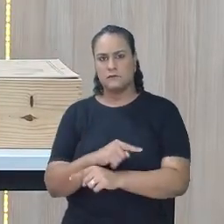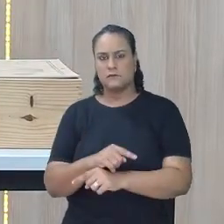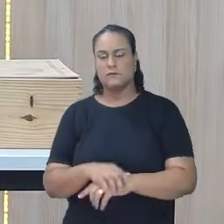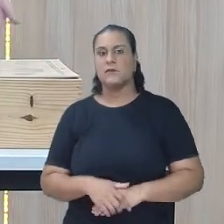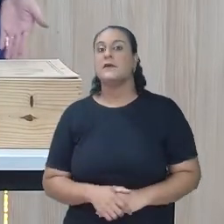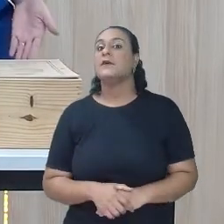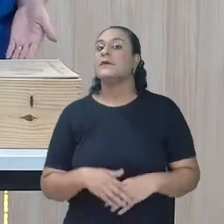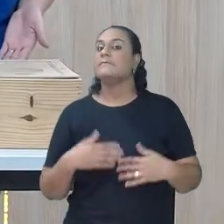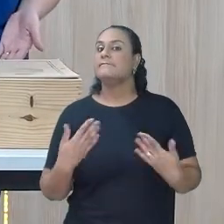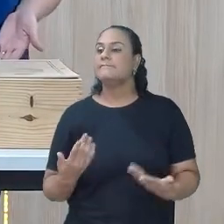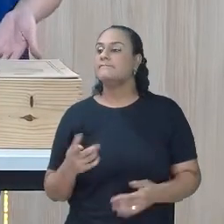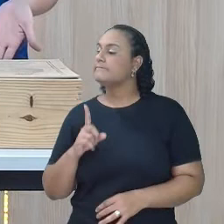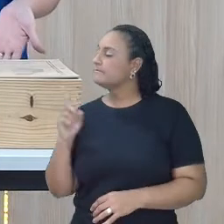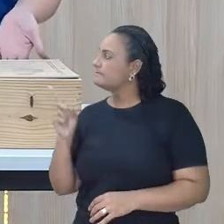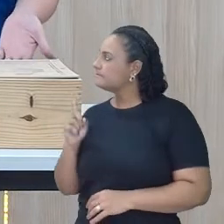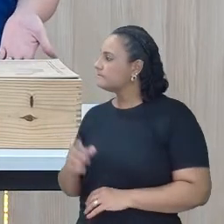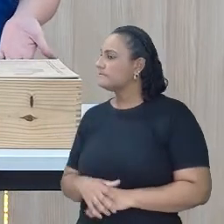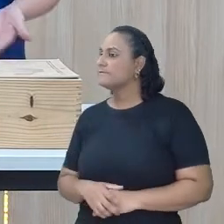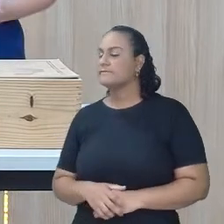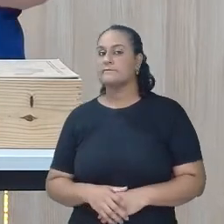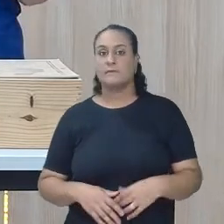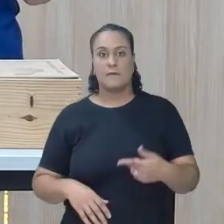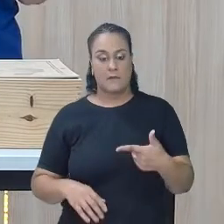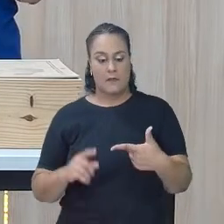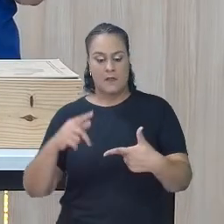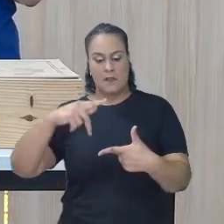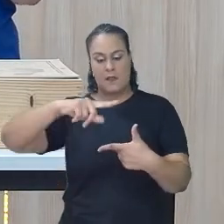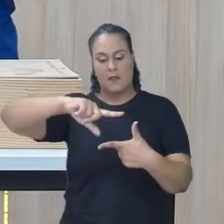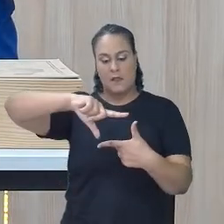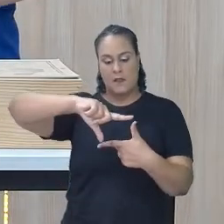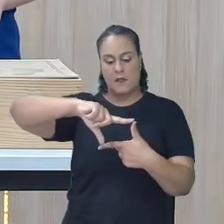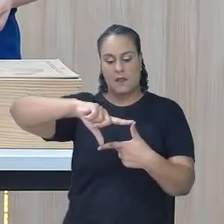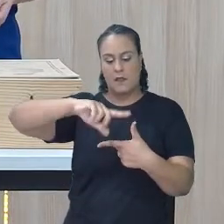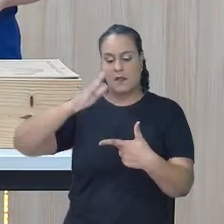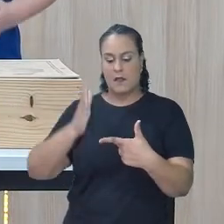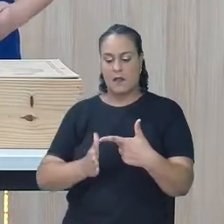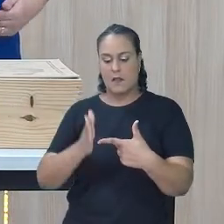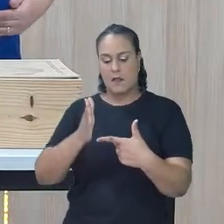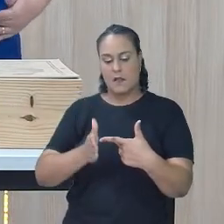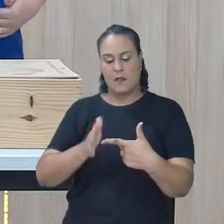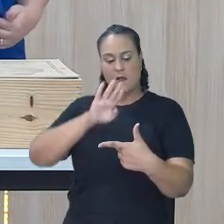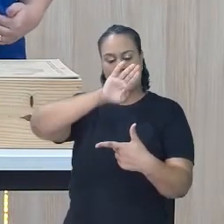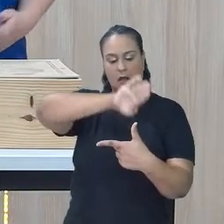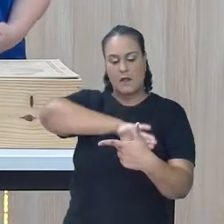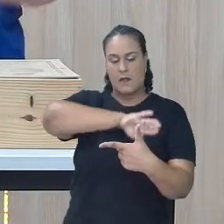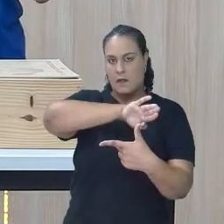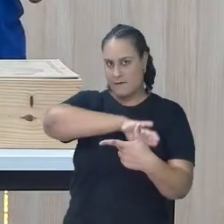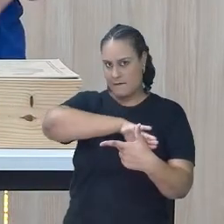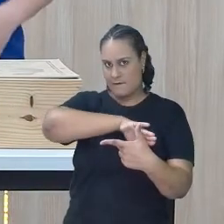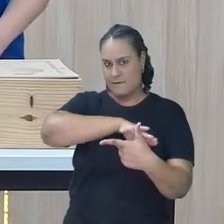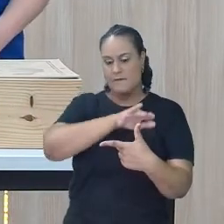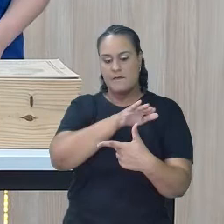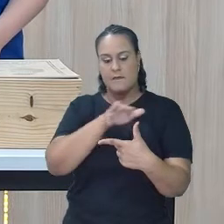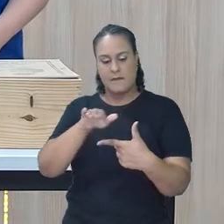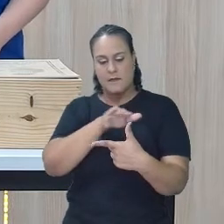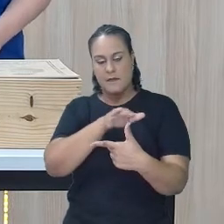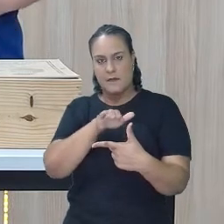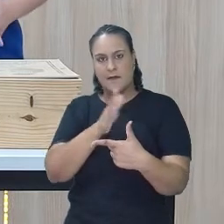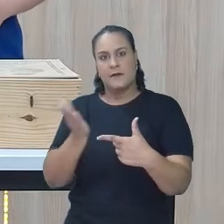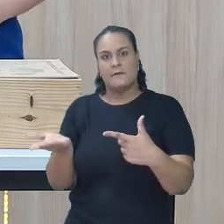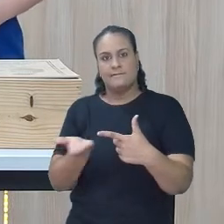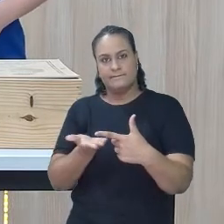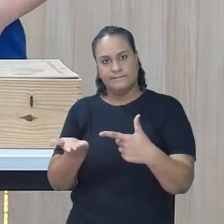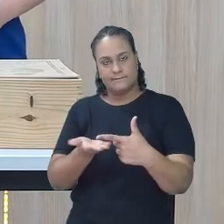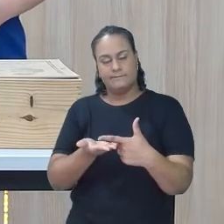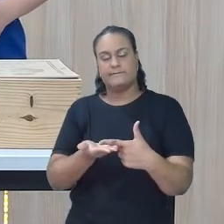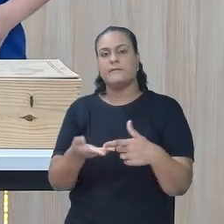posição. Essa face é oposta a essa porque elas estão em posições diferentes. Uma está na frente e a outra está atrás. Assim